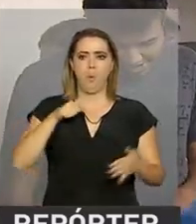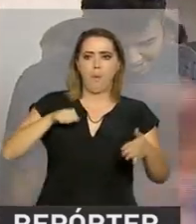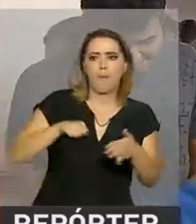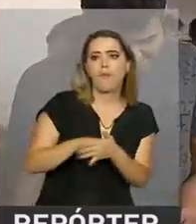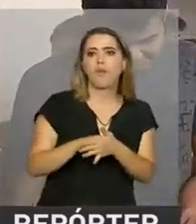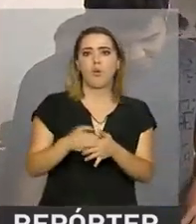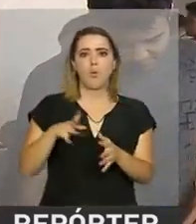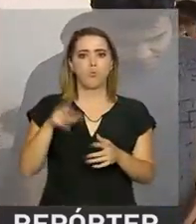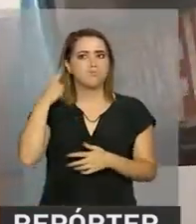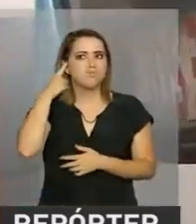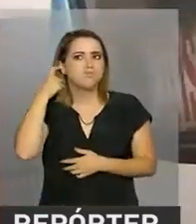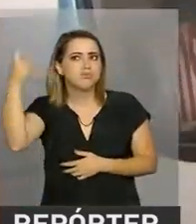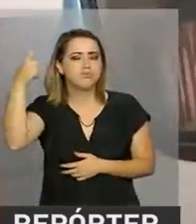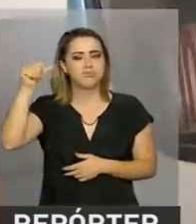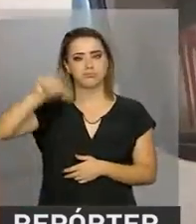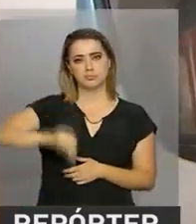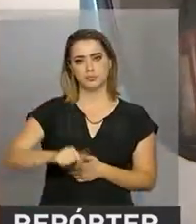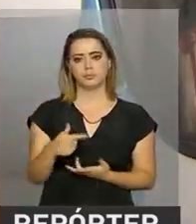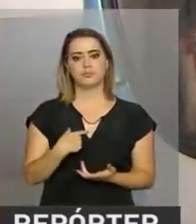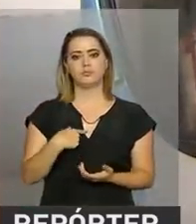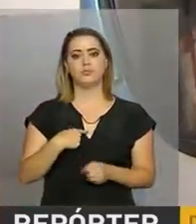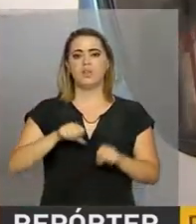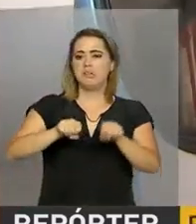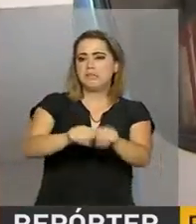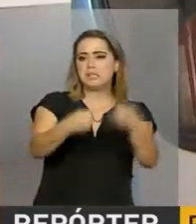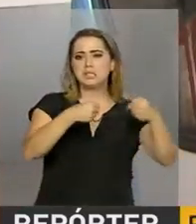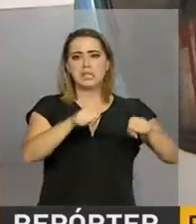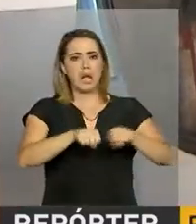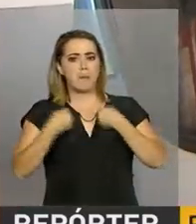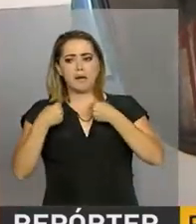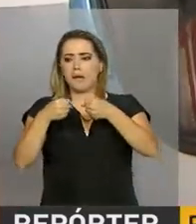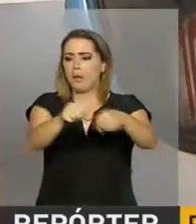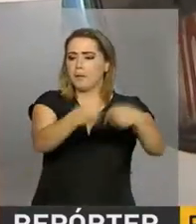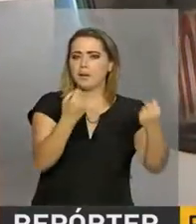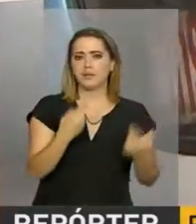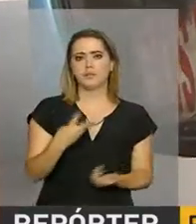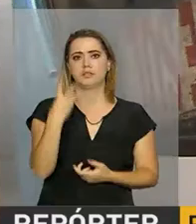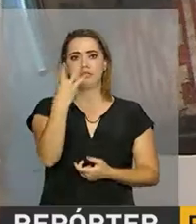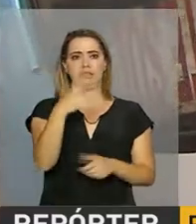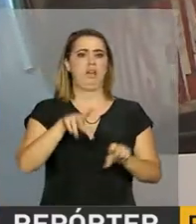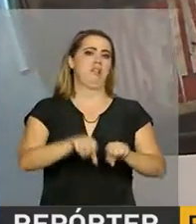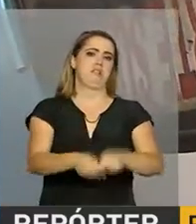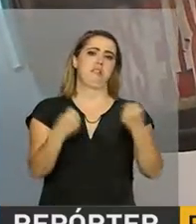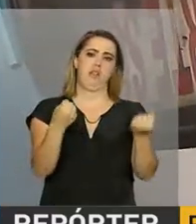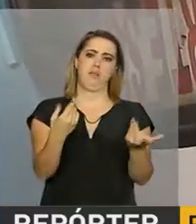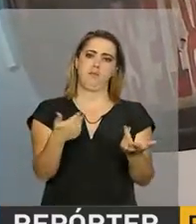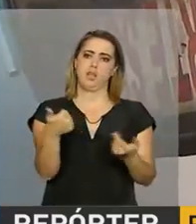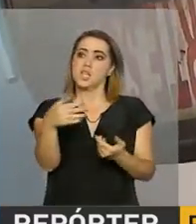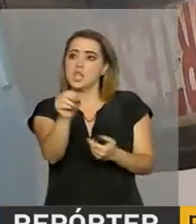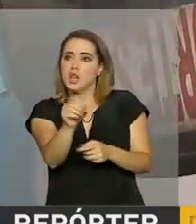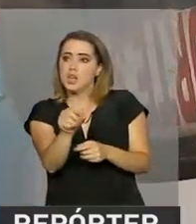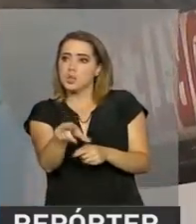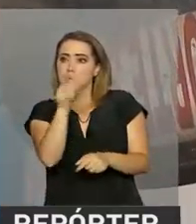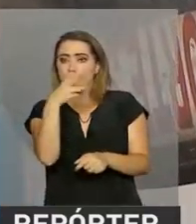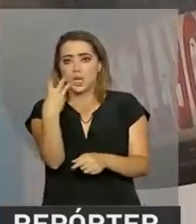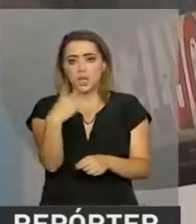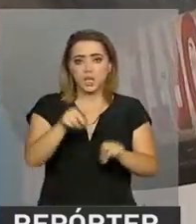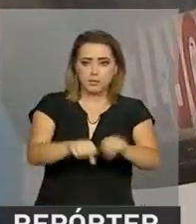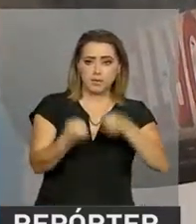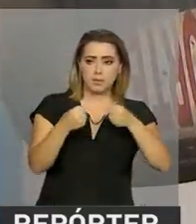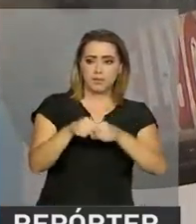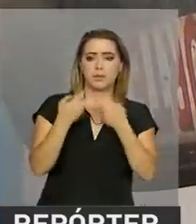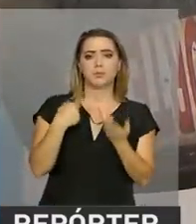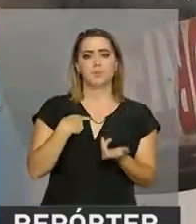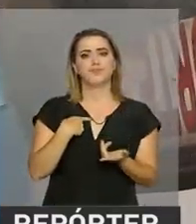aquele barulhão horrível. Quebram bastante. Acho que a cada 10 ônibus, 3 quebram no meio da estrada. E fora que eles,